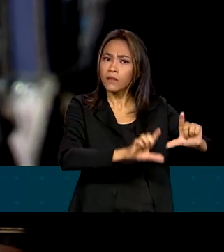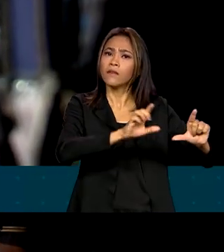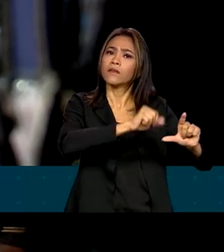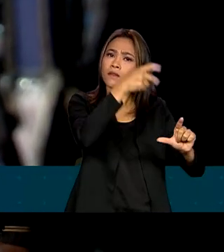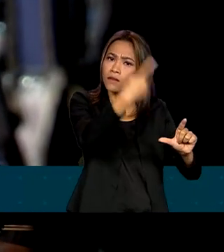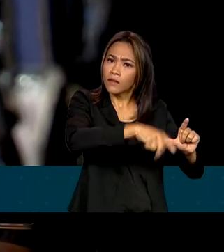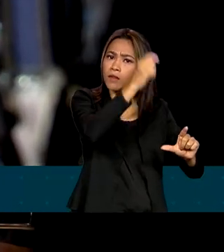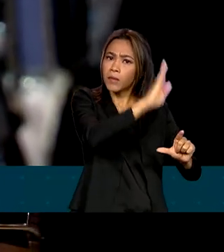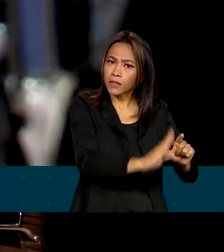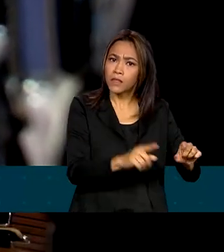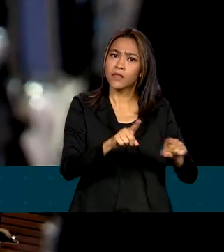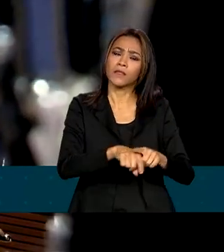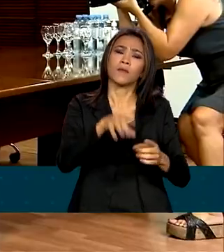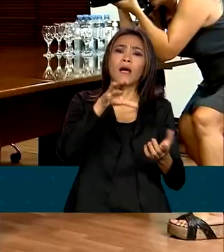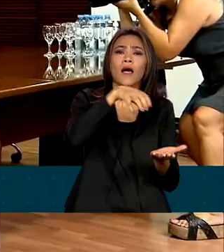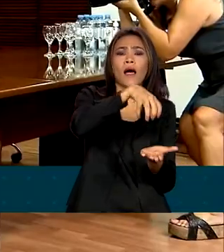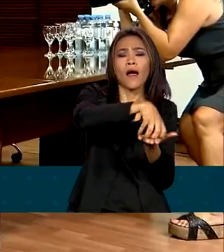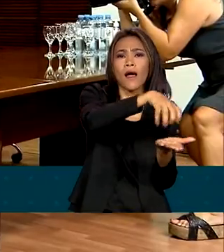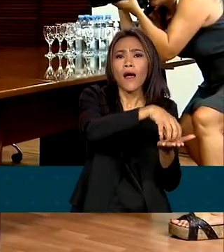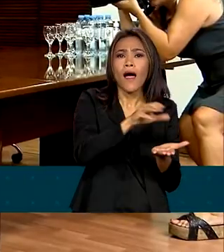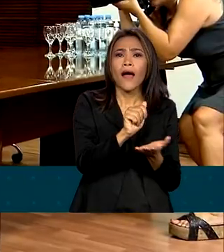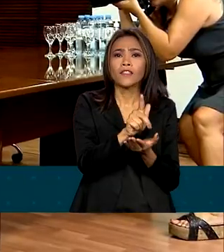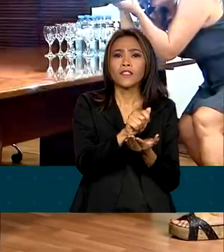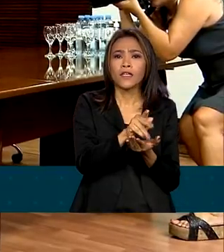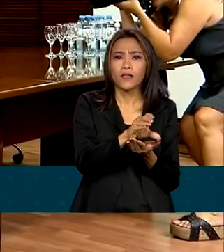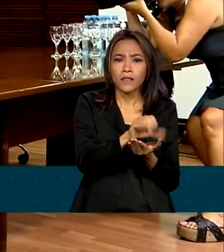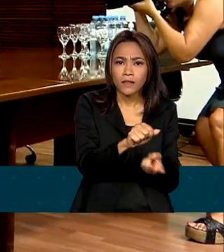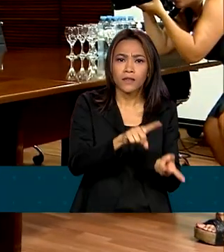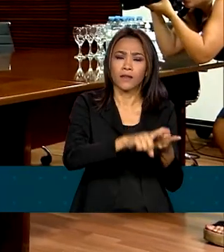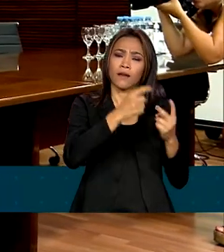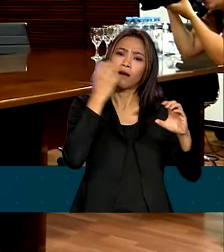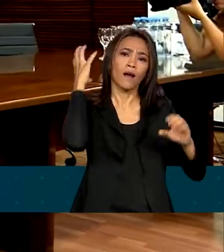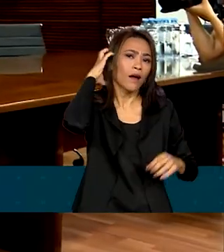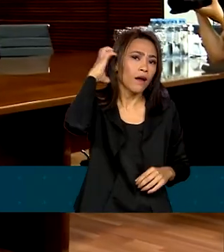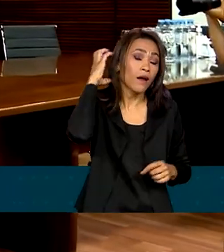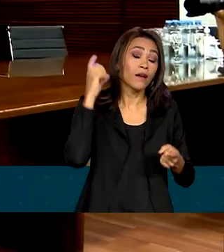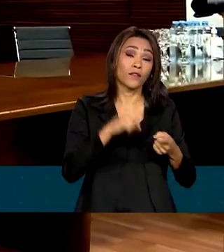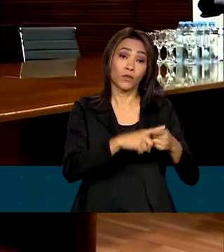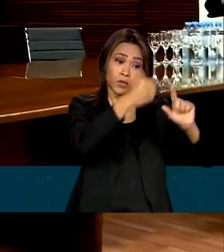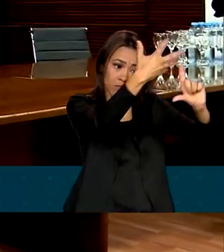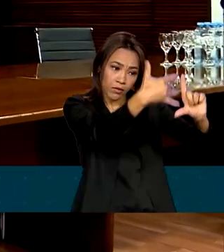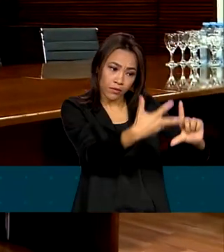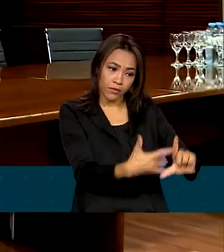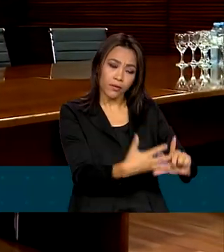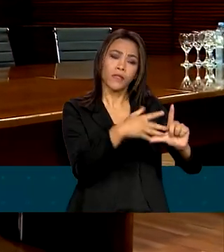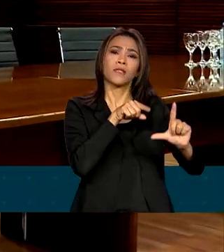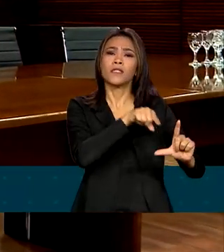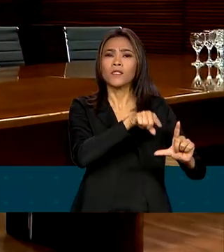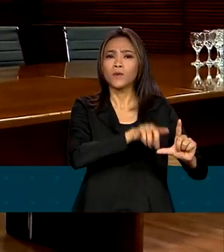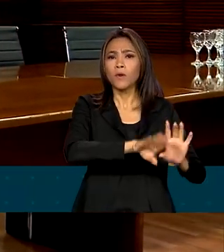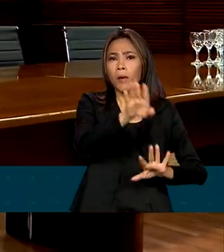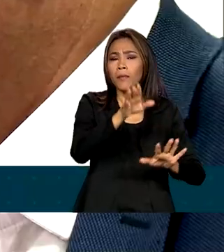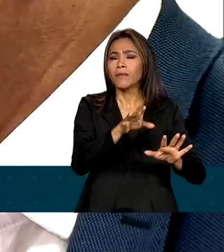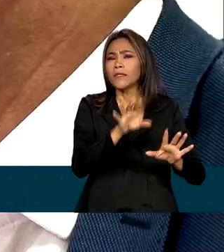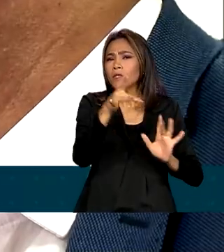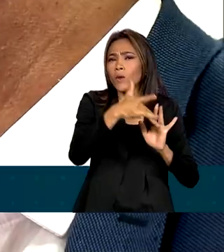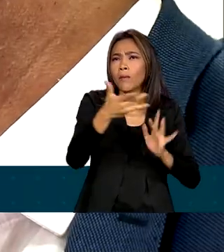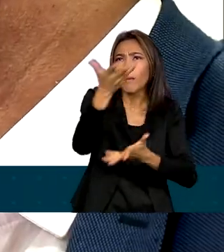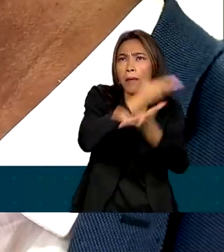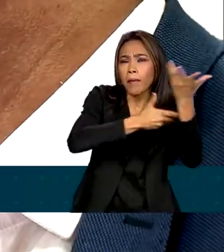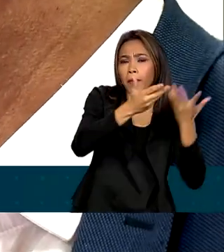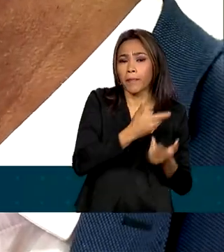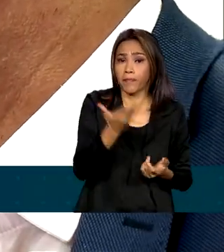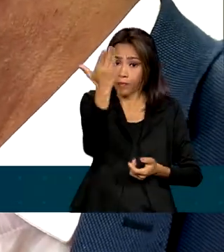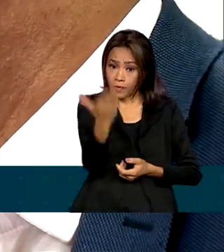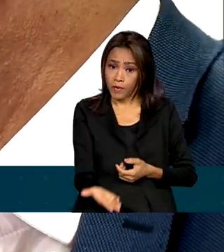notícia, agência de notícias e rádios que fazem a comunicação e integração no interior dos países. Já o